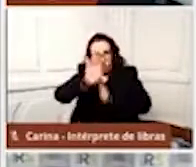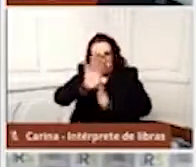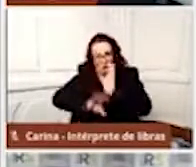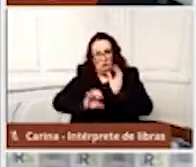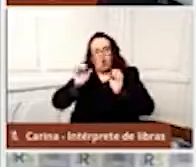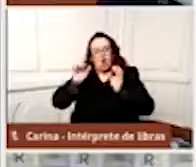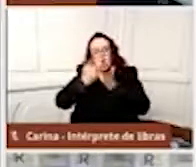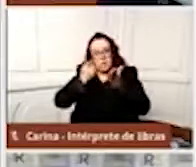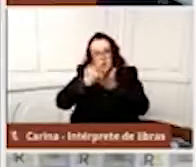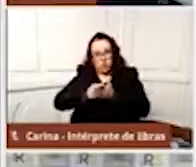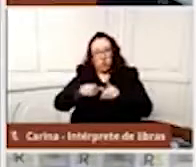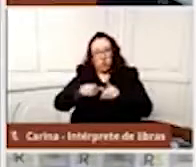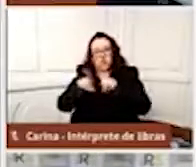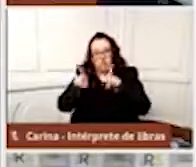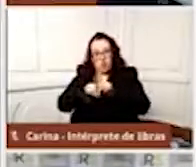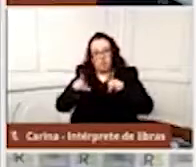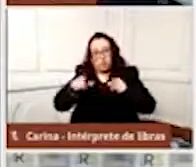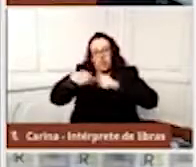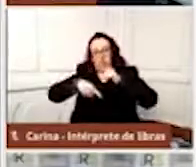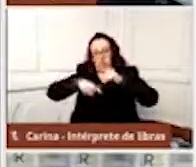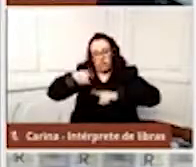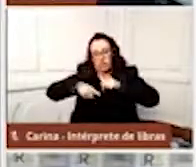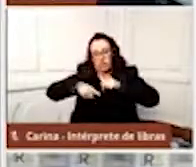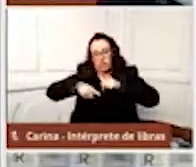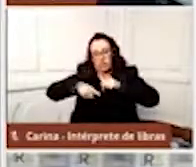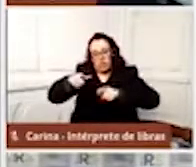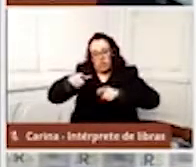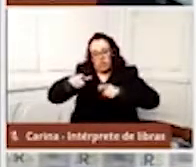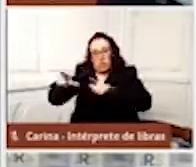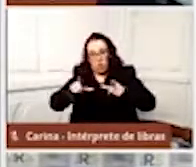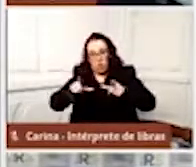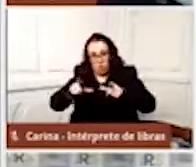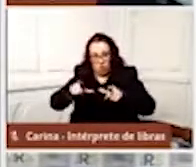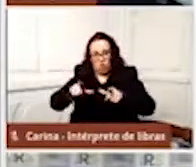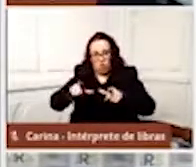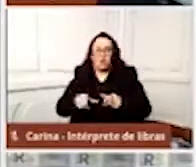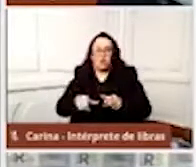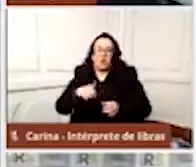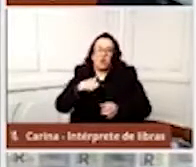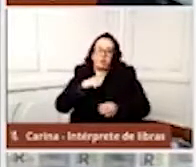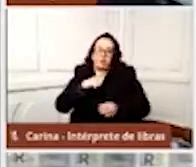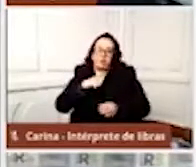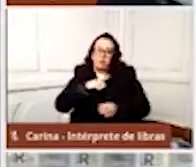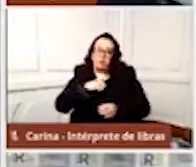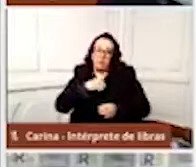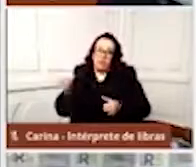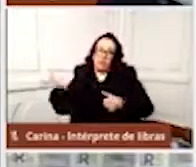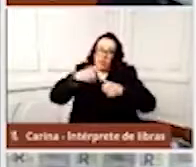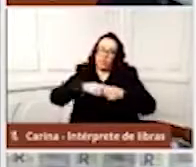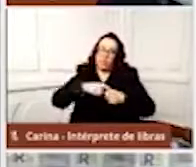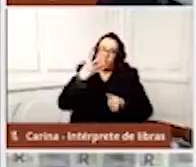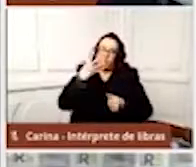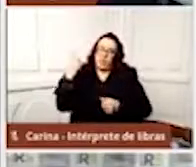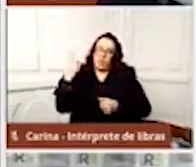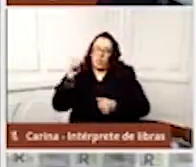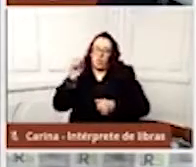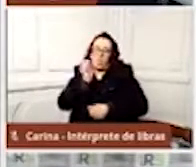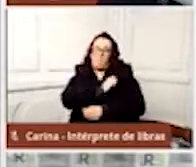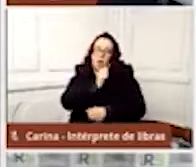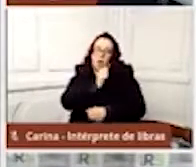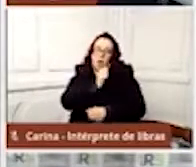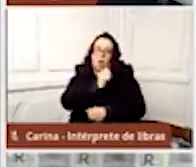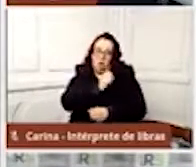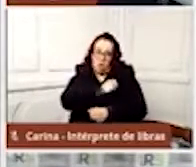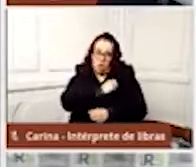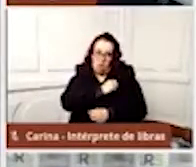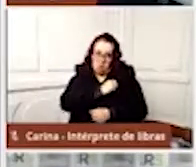em laboratórios, né? Há uma previsão de retorno de 41 mil alunos nesta etapa. Os cursos